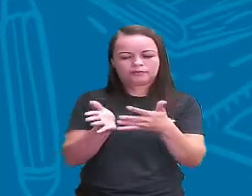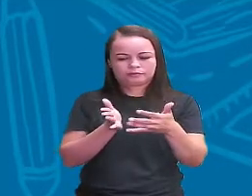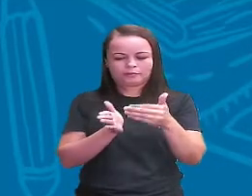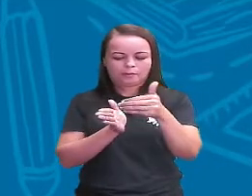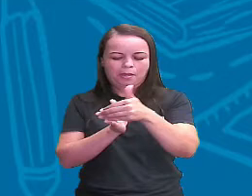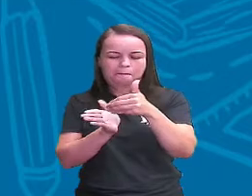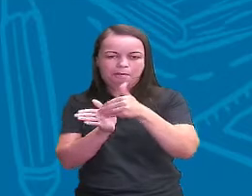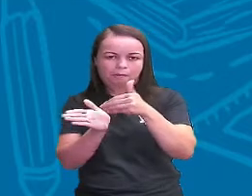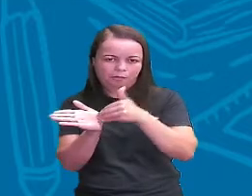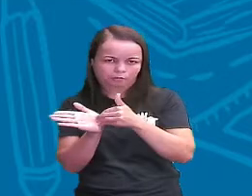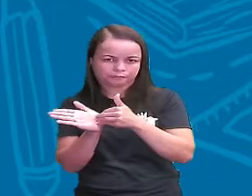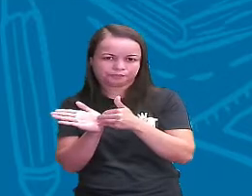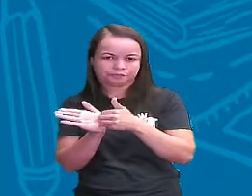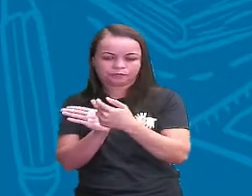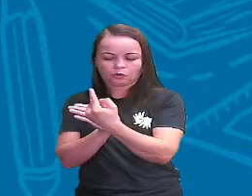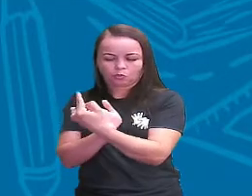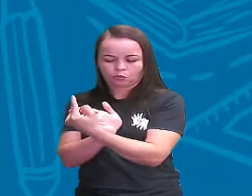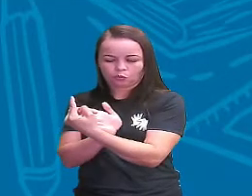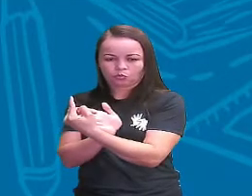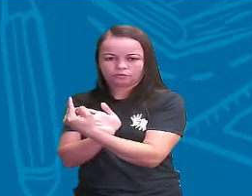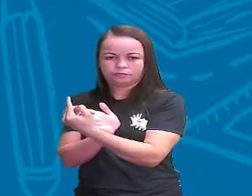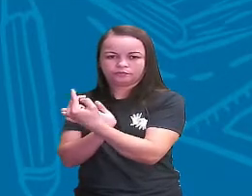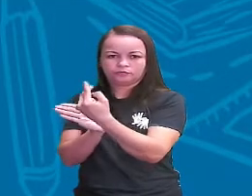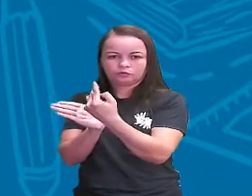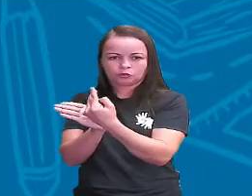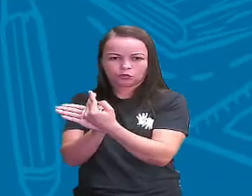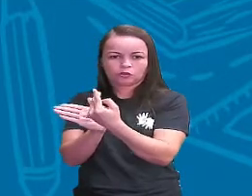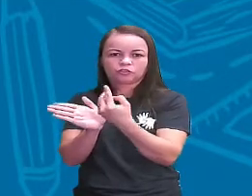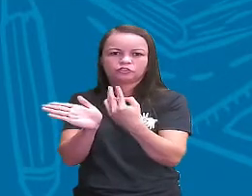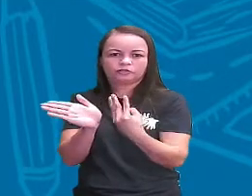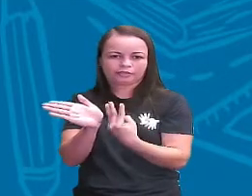antepenúltima, tá? 1 de trás,